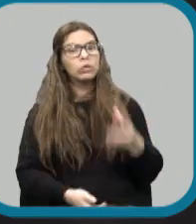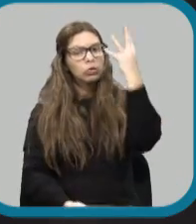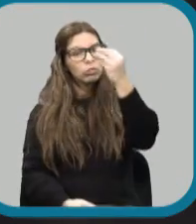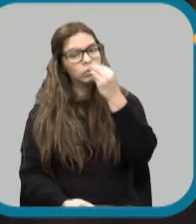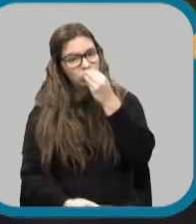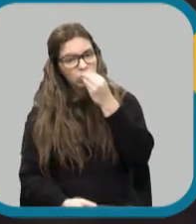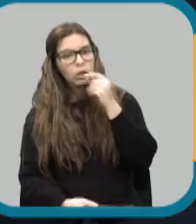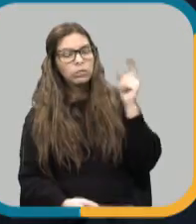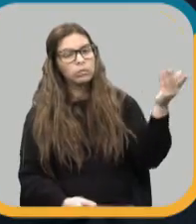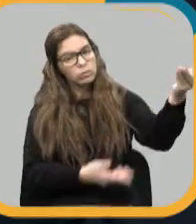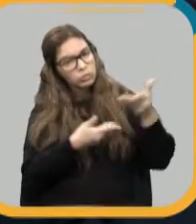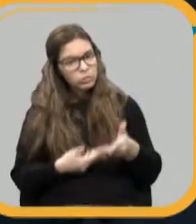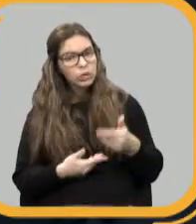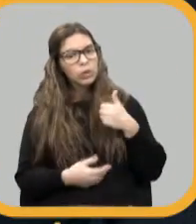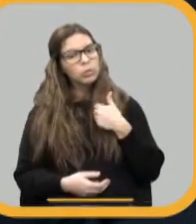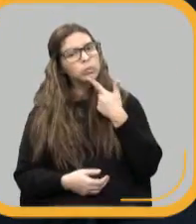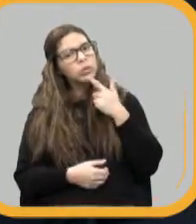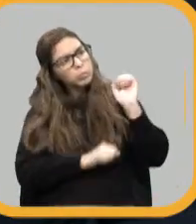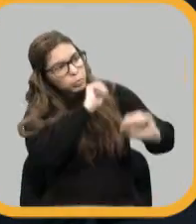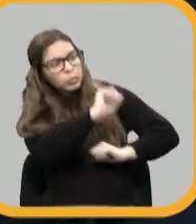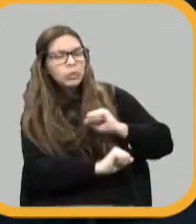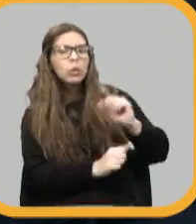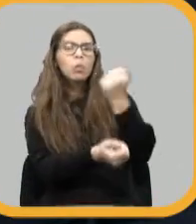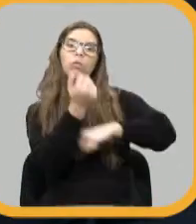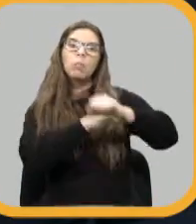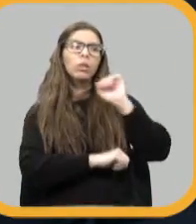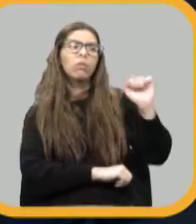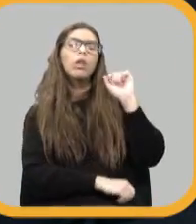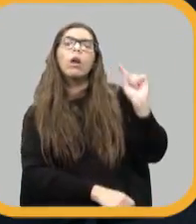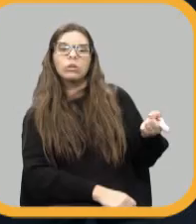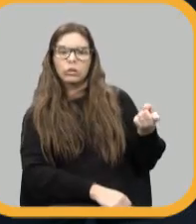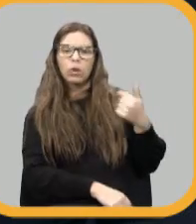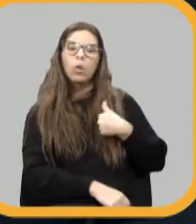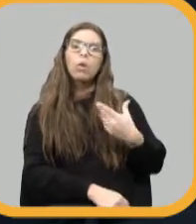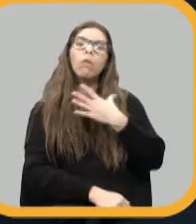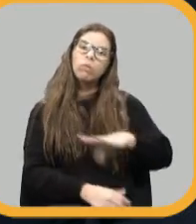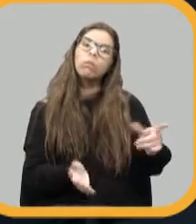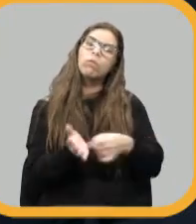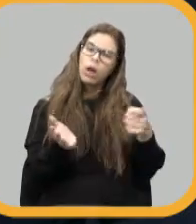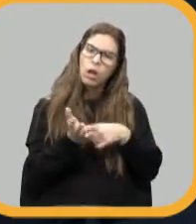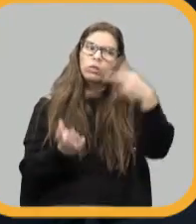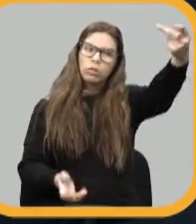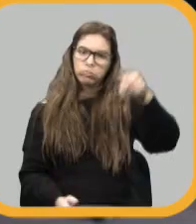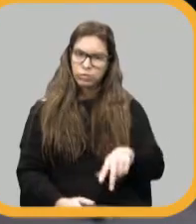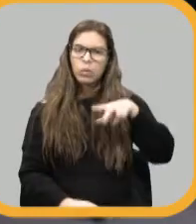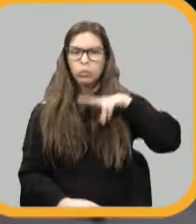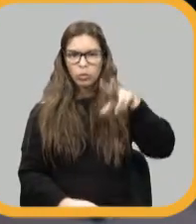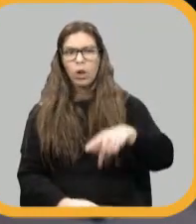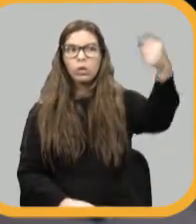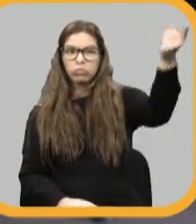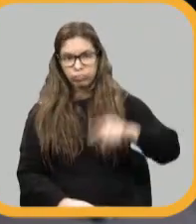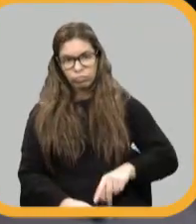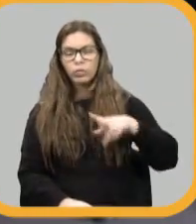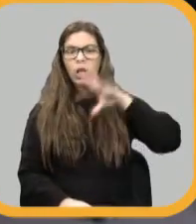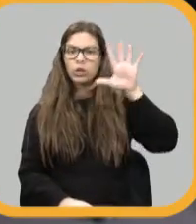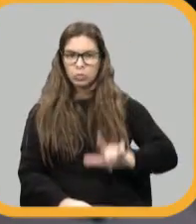Mariana para jantar e fomos jantar. E eu percebi o que é que este movimento queria dizer e percebi que era realmente necessário em Portugal. E quando eu voltei